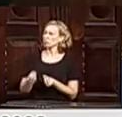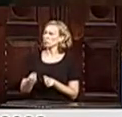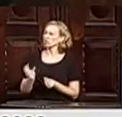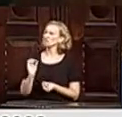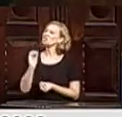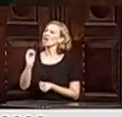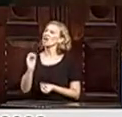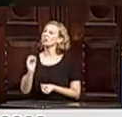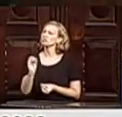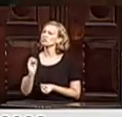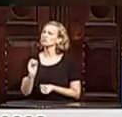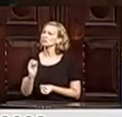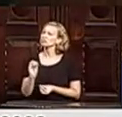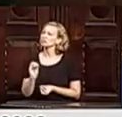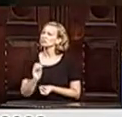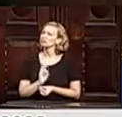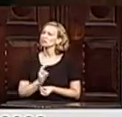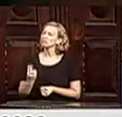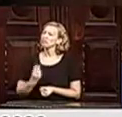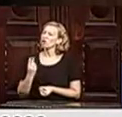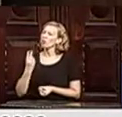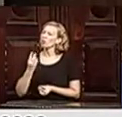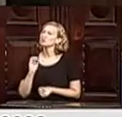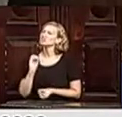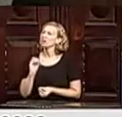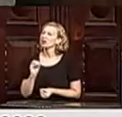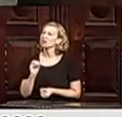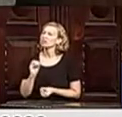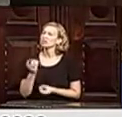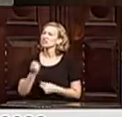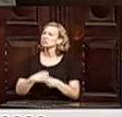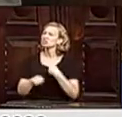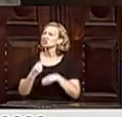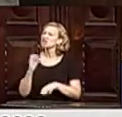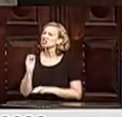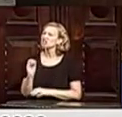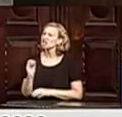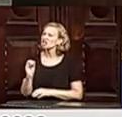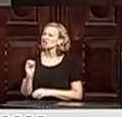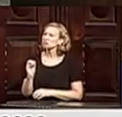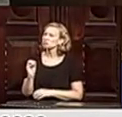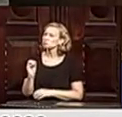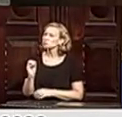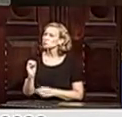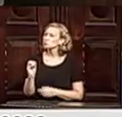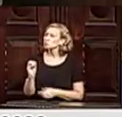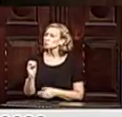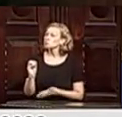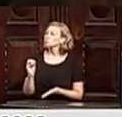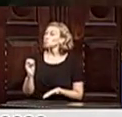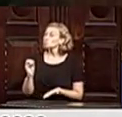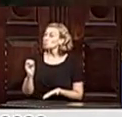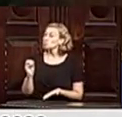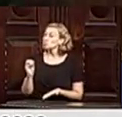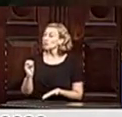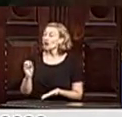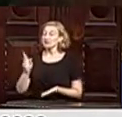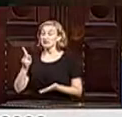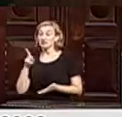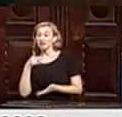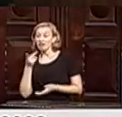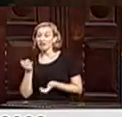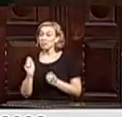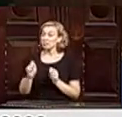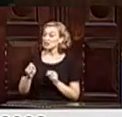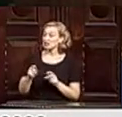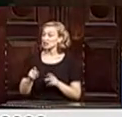zero. Administrar zero não é administrar, ter zero não é ter autonomia financeira. Aí fica falando de revalidação